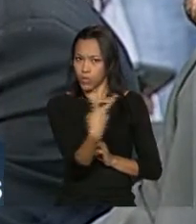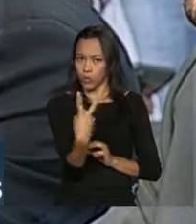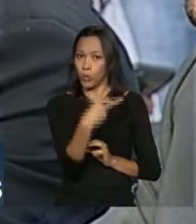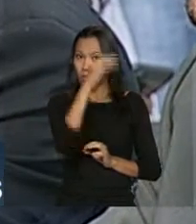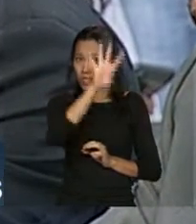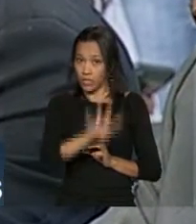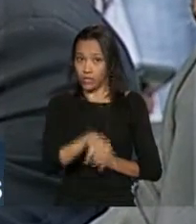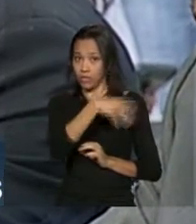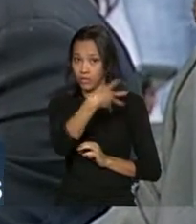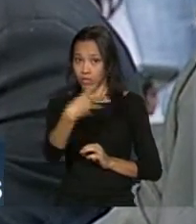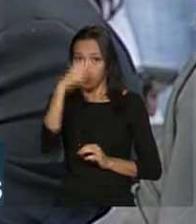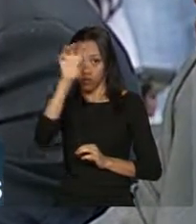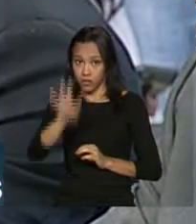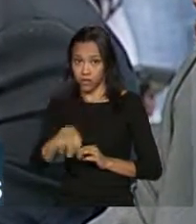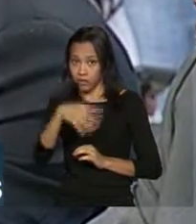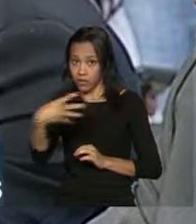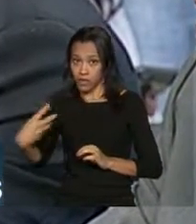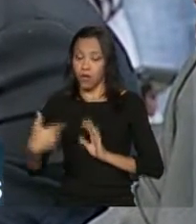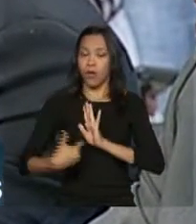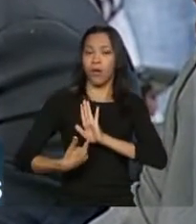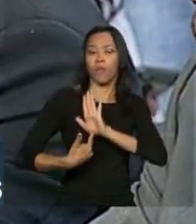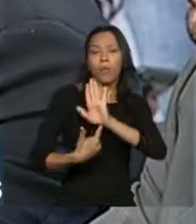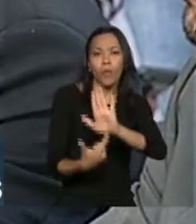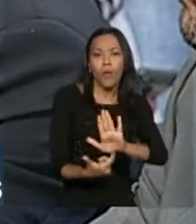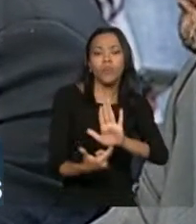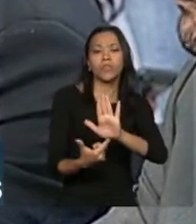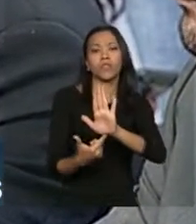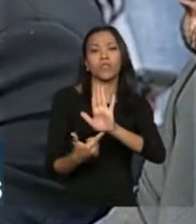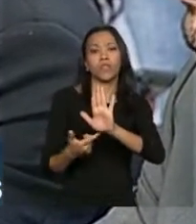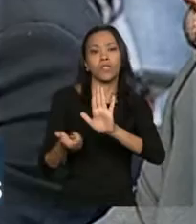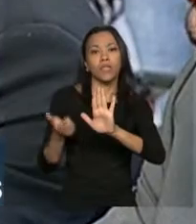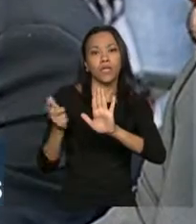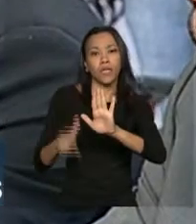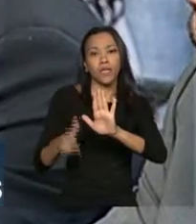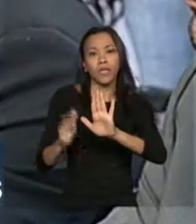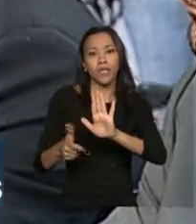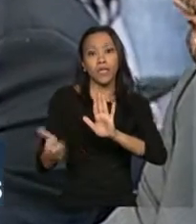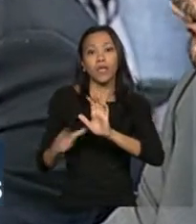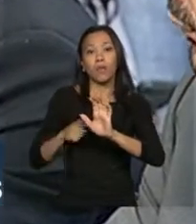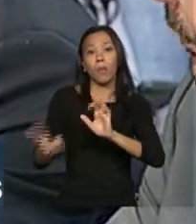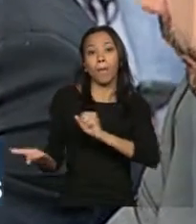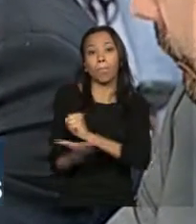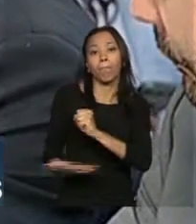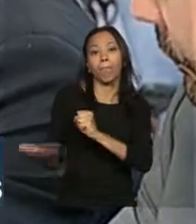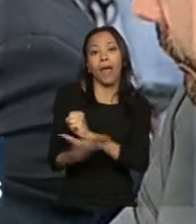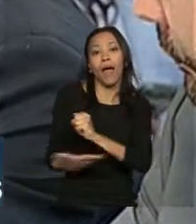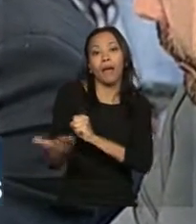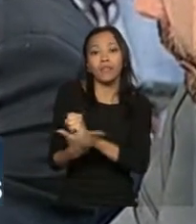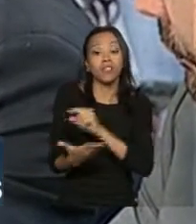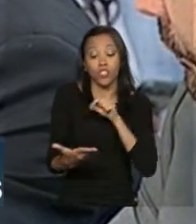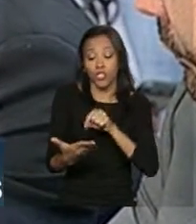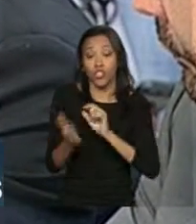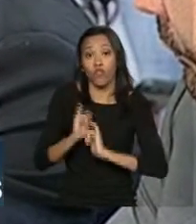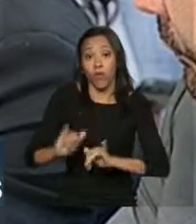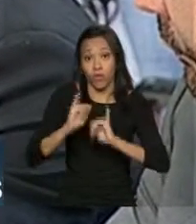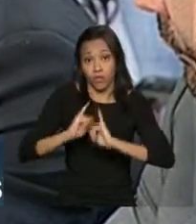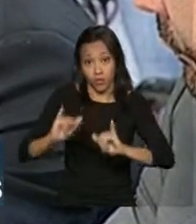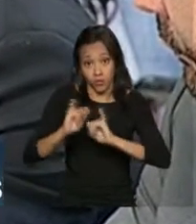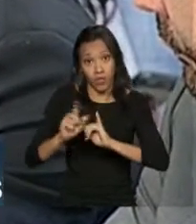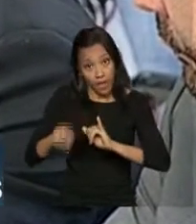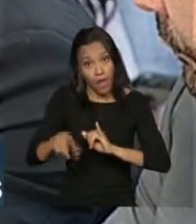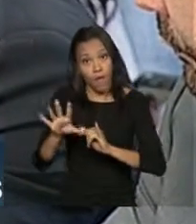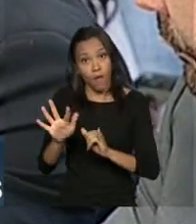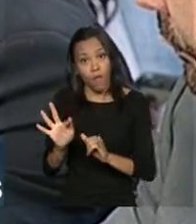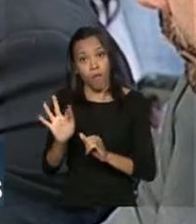Ambas apontam o MRE como a base de dados, como a fonte. E daí